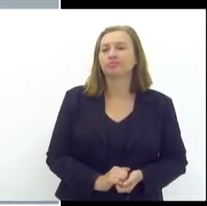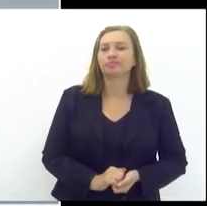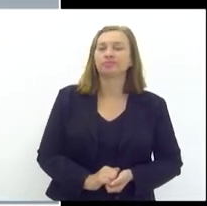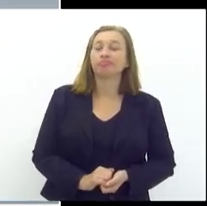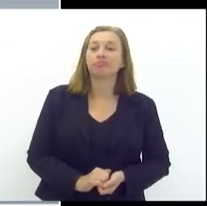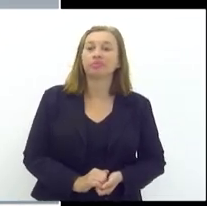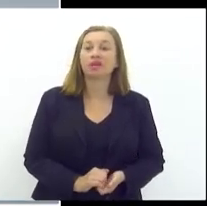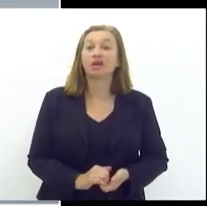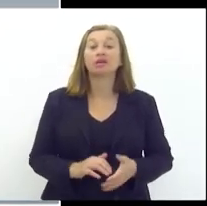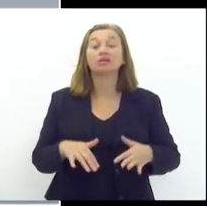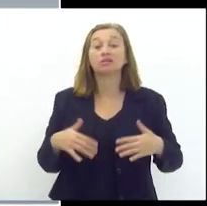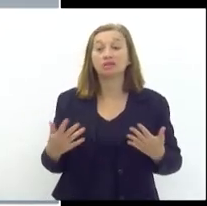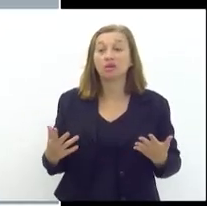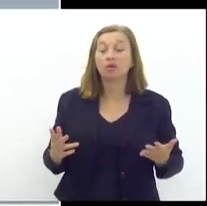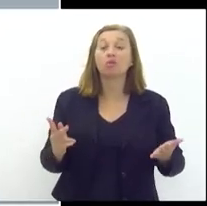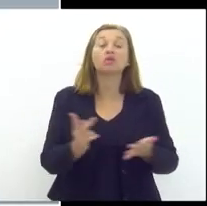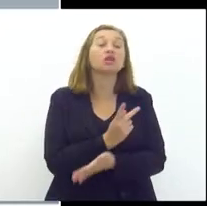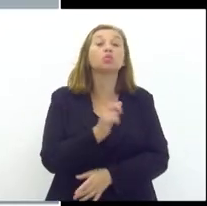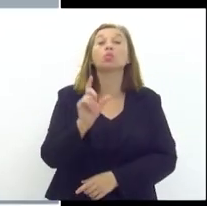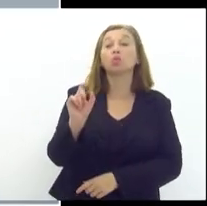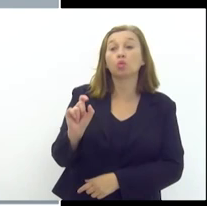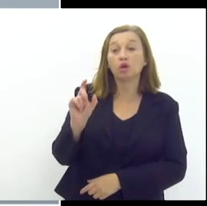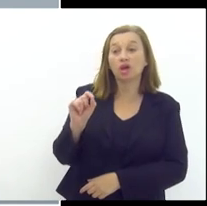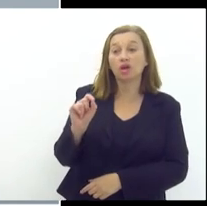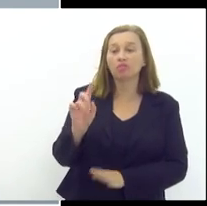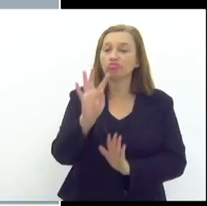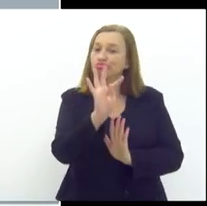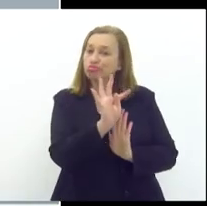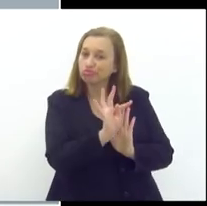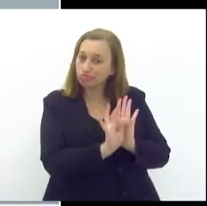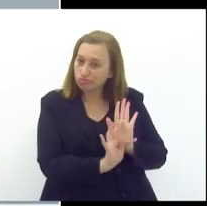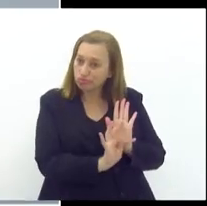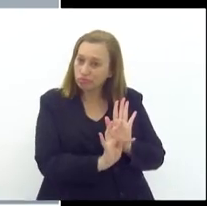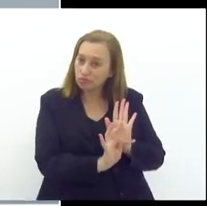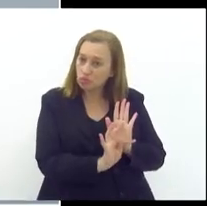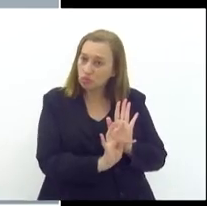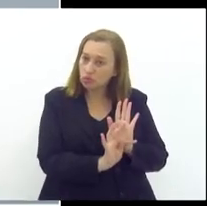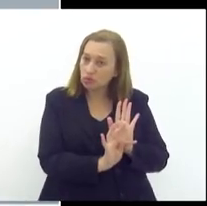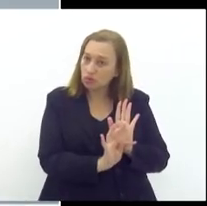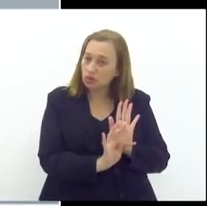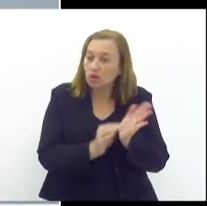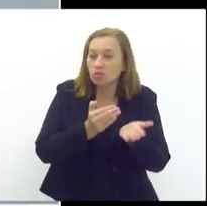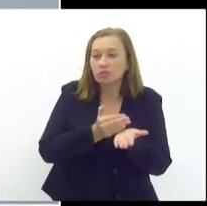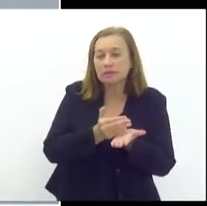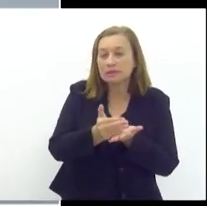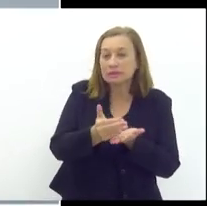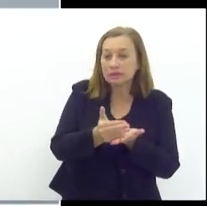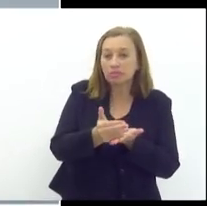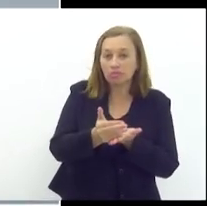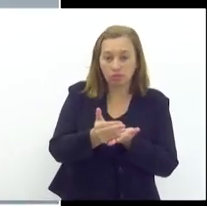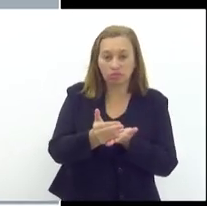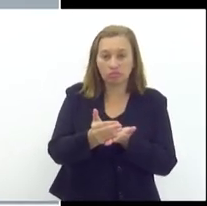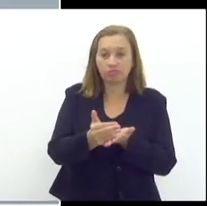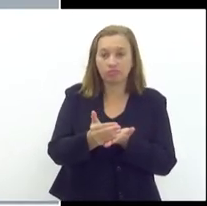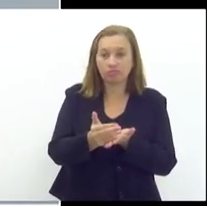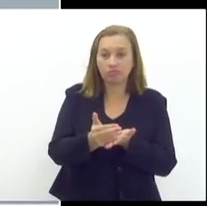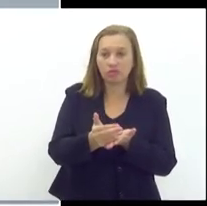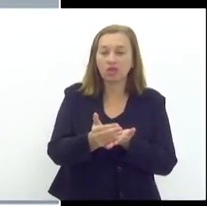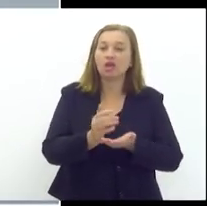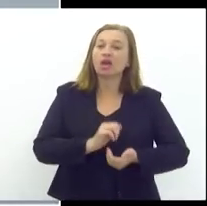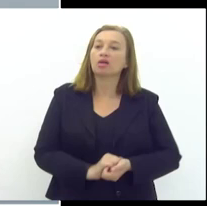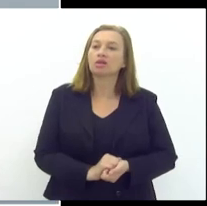e é isso hoje agora no texto O Princípio da simplicidade os